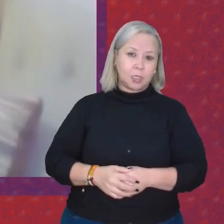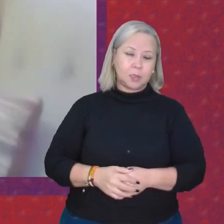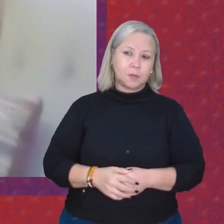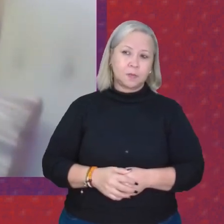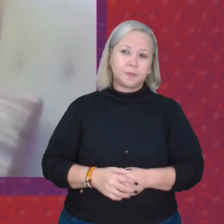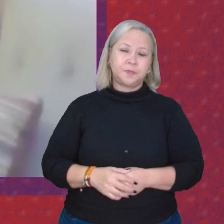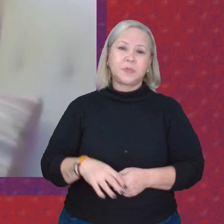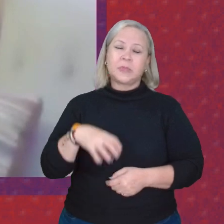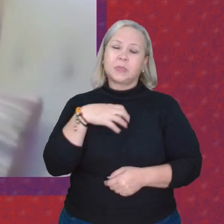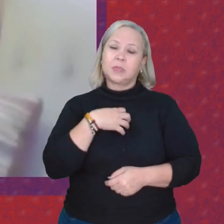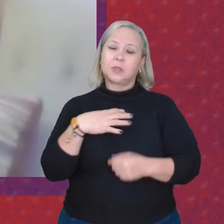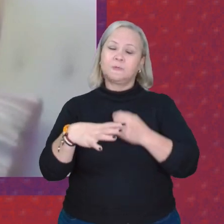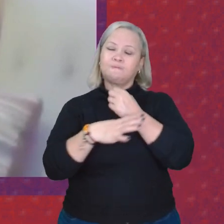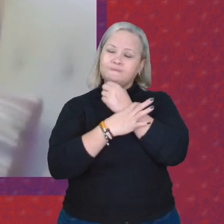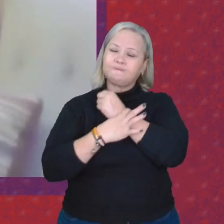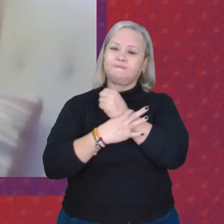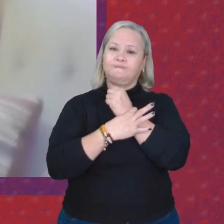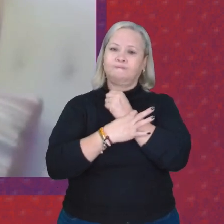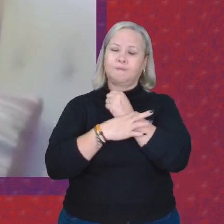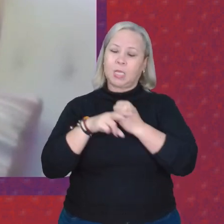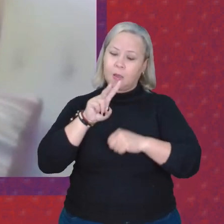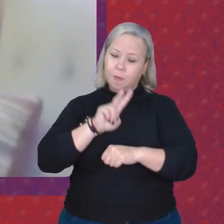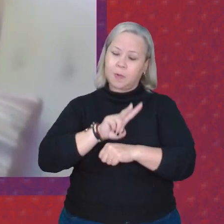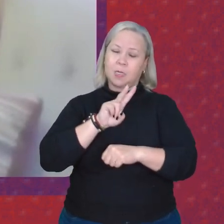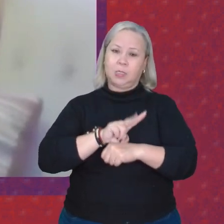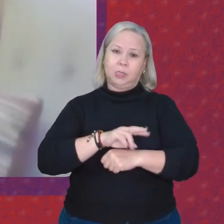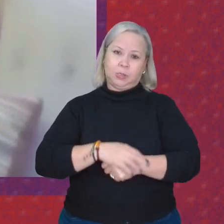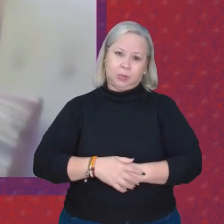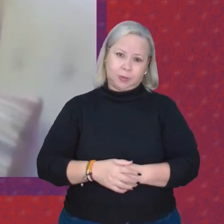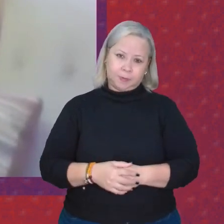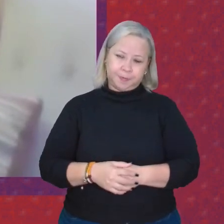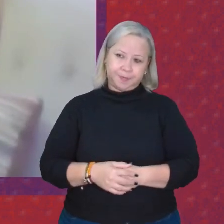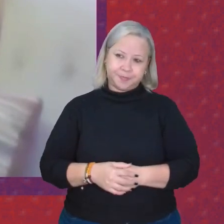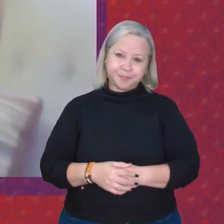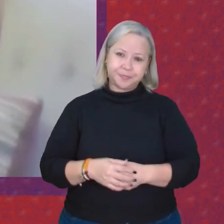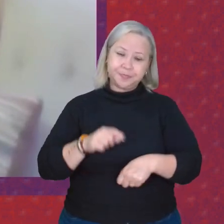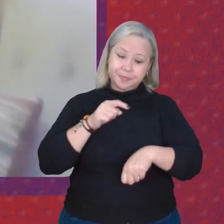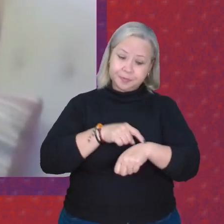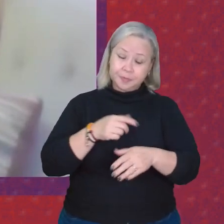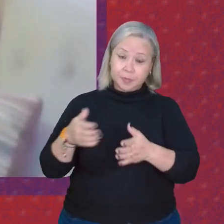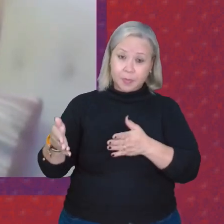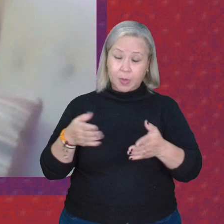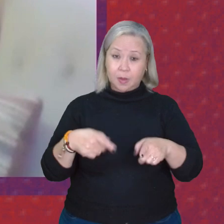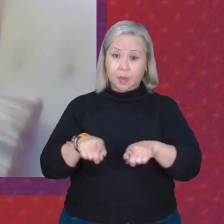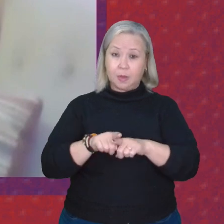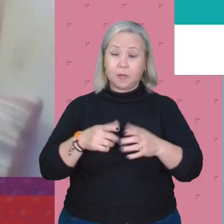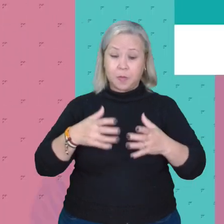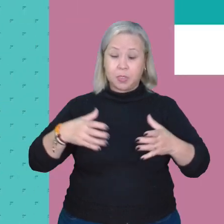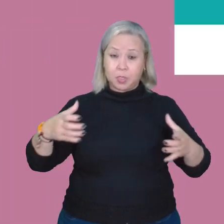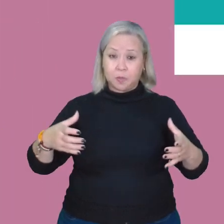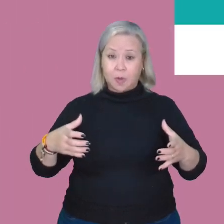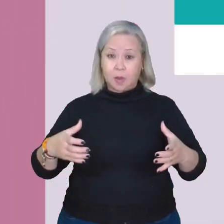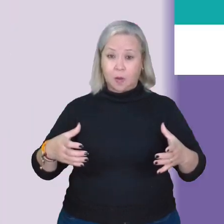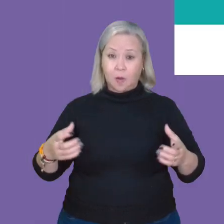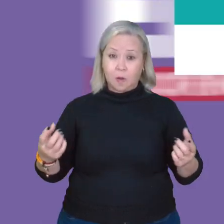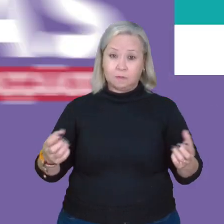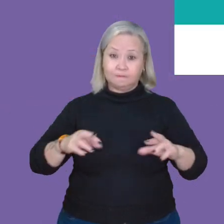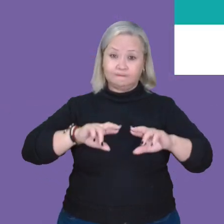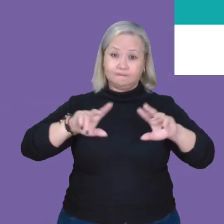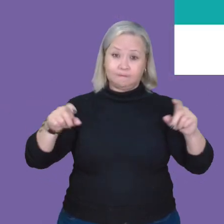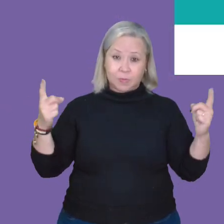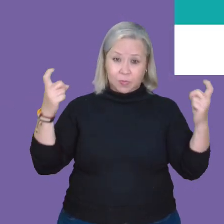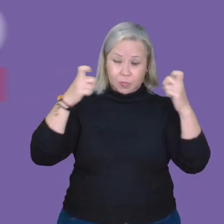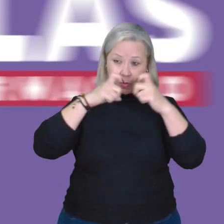sentirem mais seguras, protegidas, nos momentos, inclusive, de maior adversidade. As